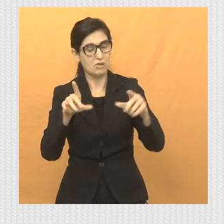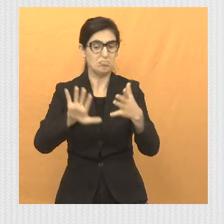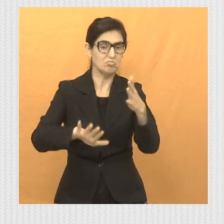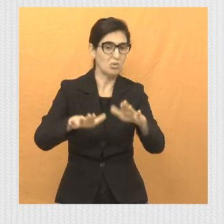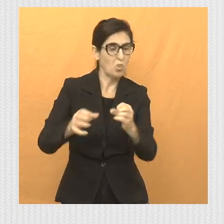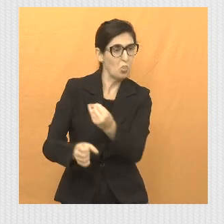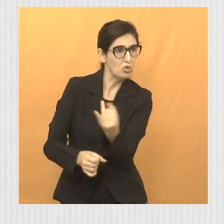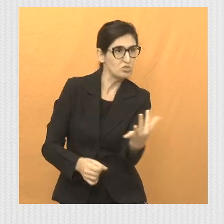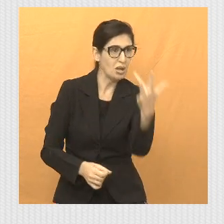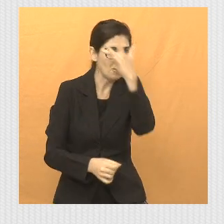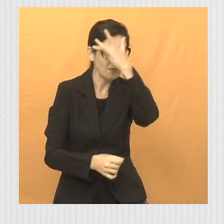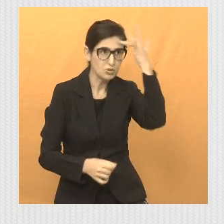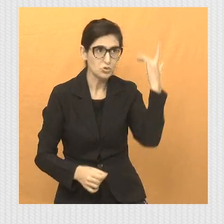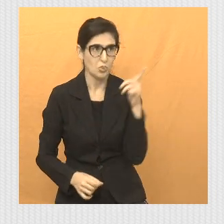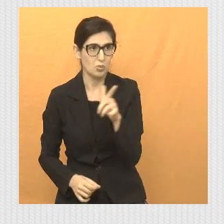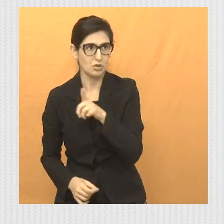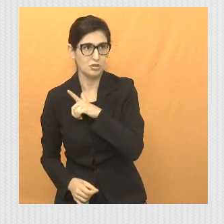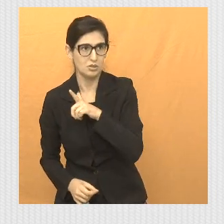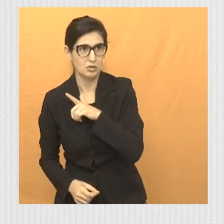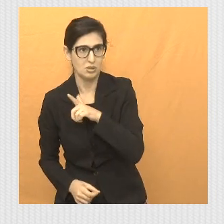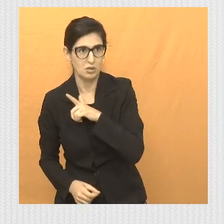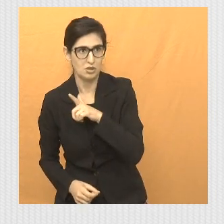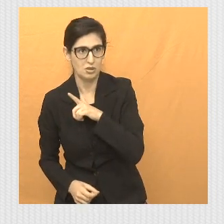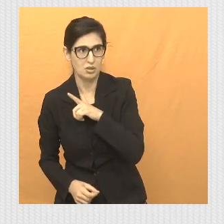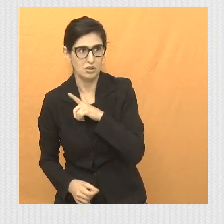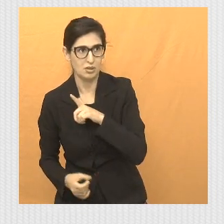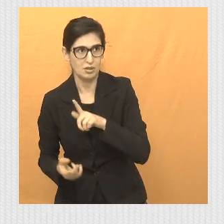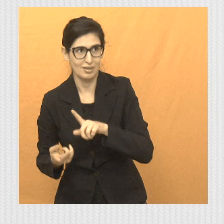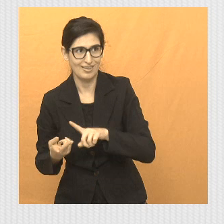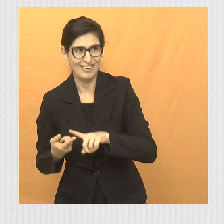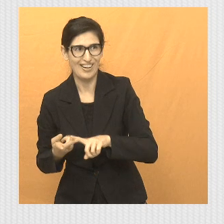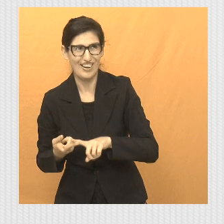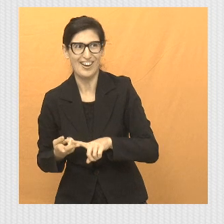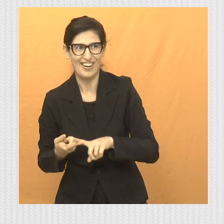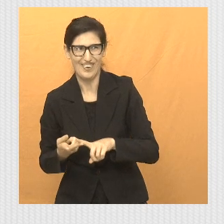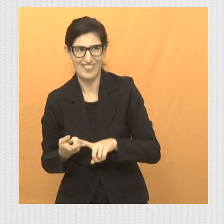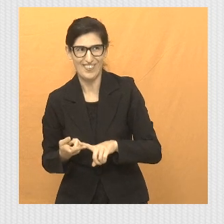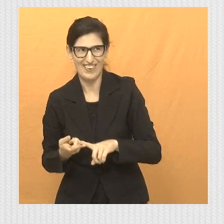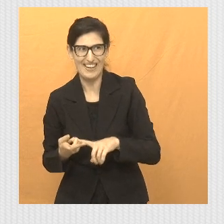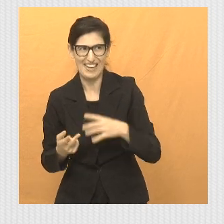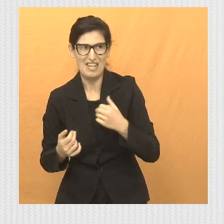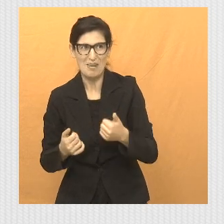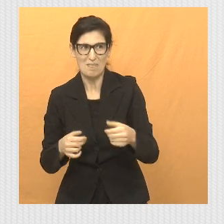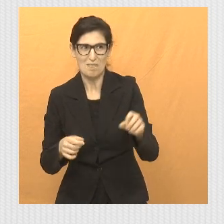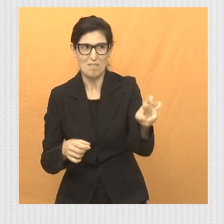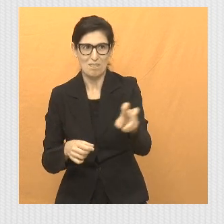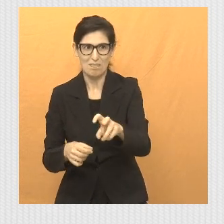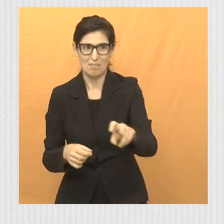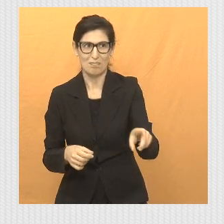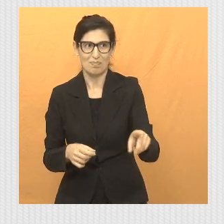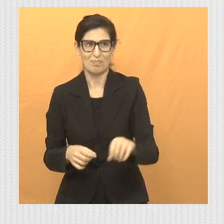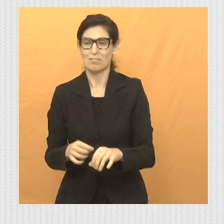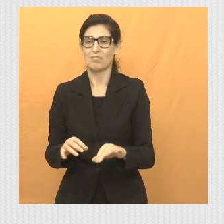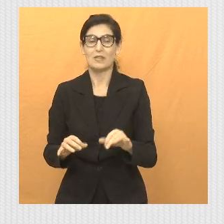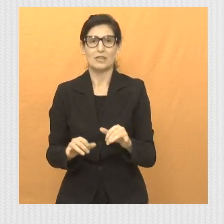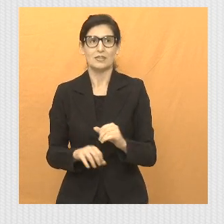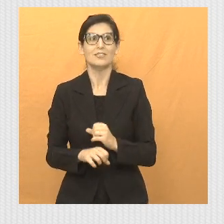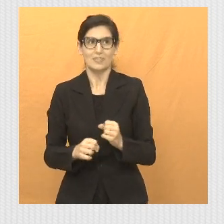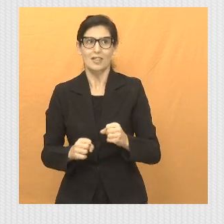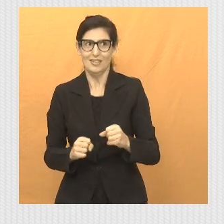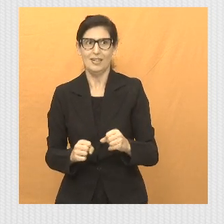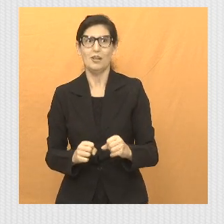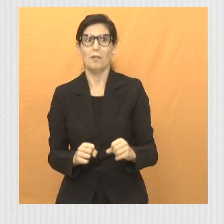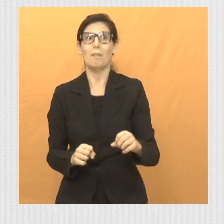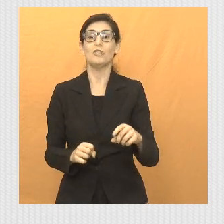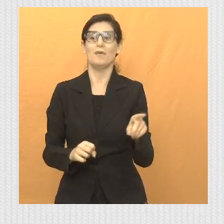importados e autóctones, e 199 casos aguardando o resultado do